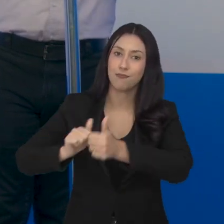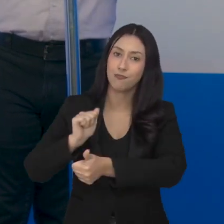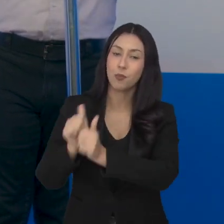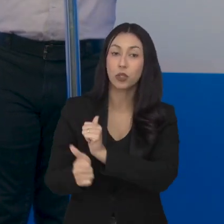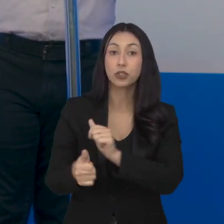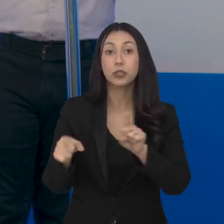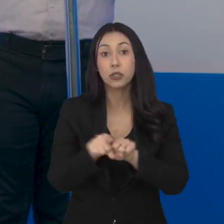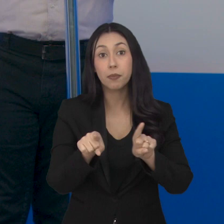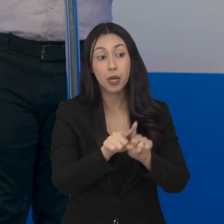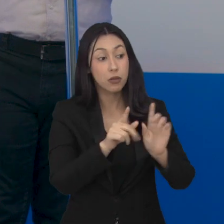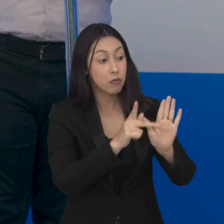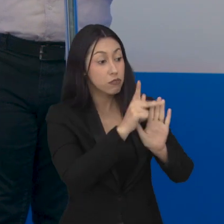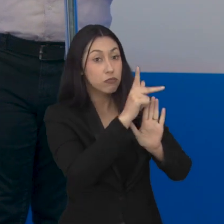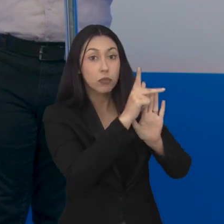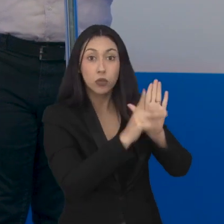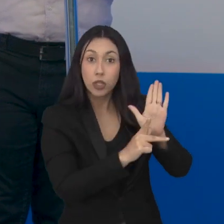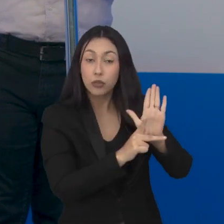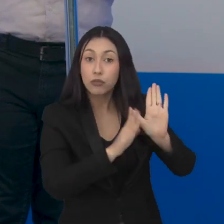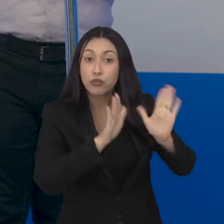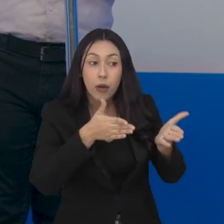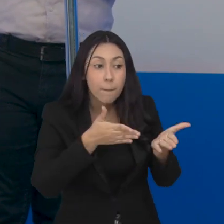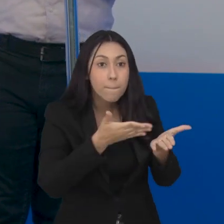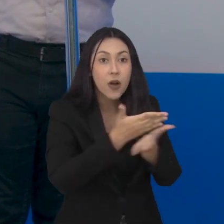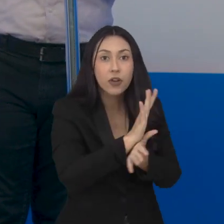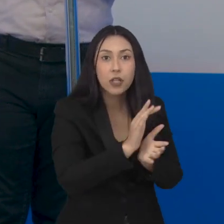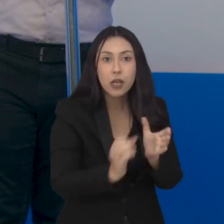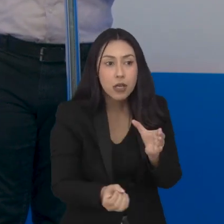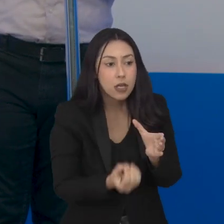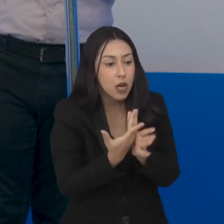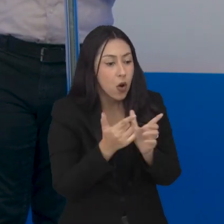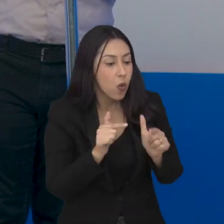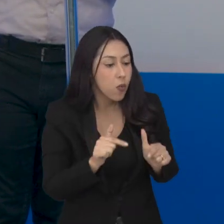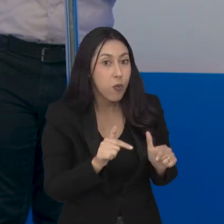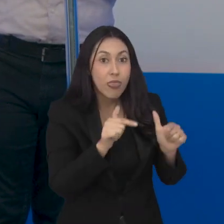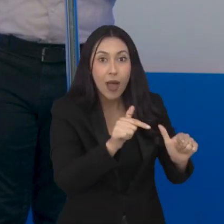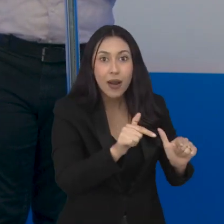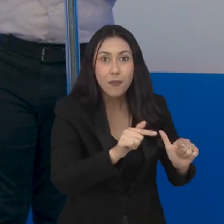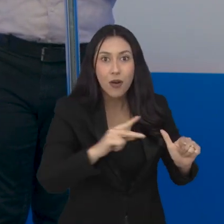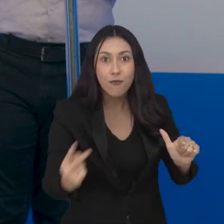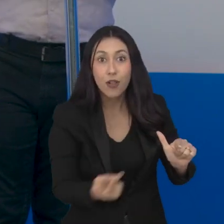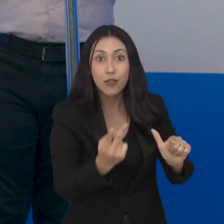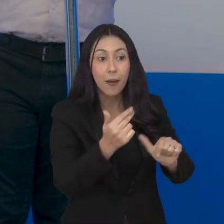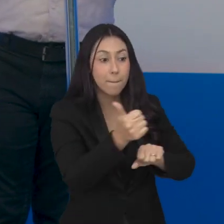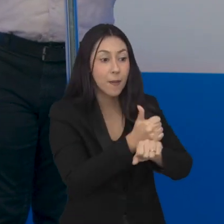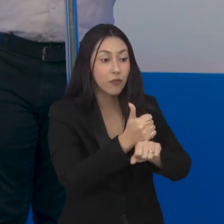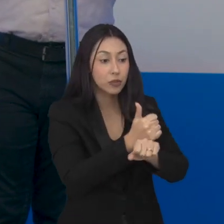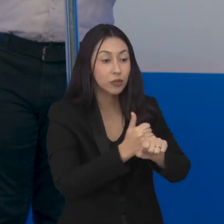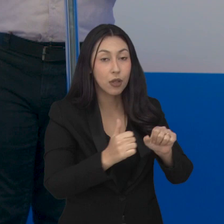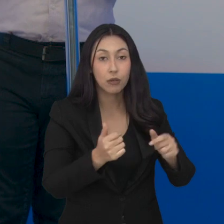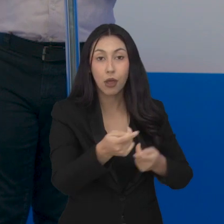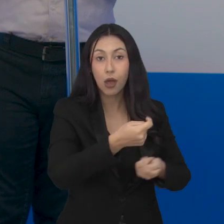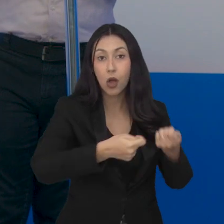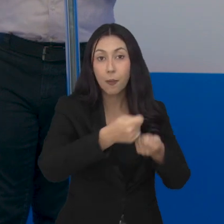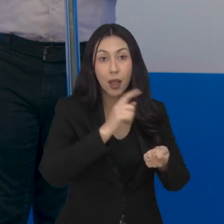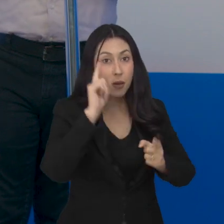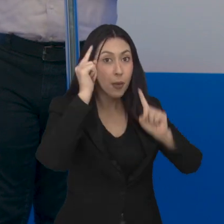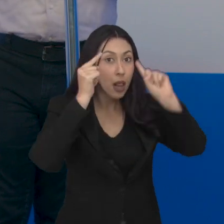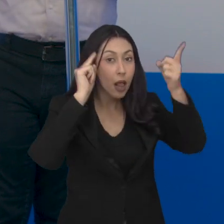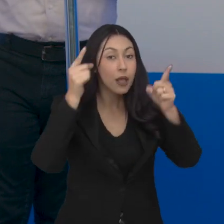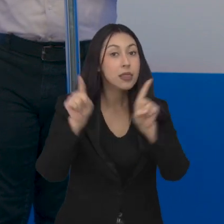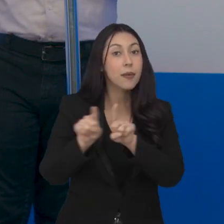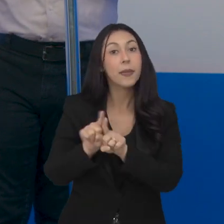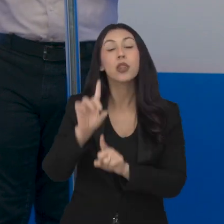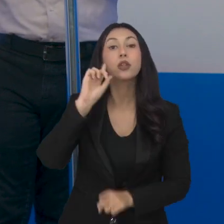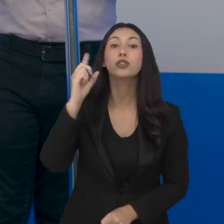um projeto aprovado que cria uma medalha para valorizar ações na área da economia criativa. E como dia 13 de maio é também dia da